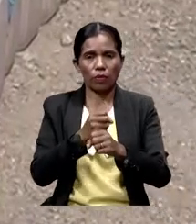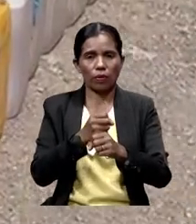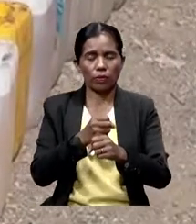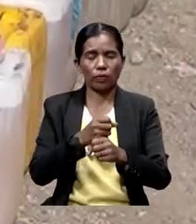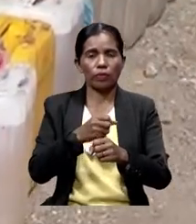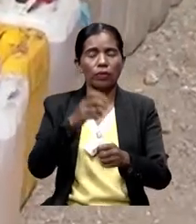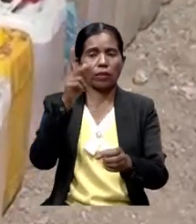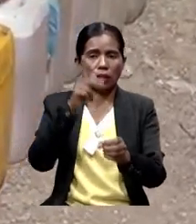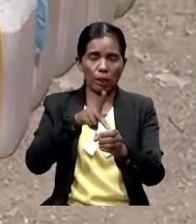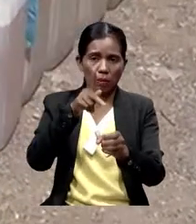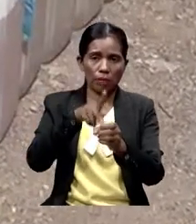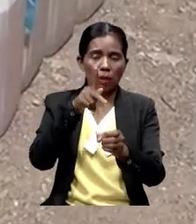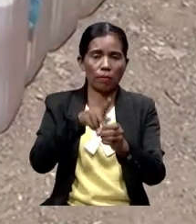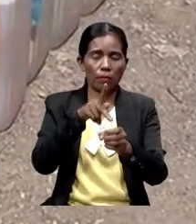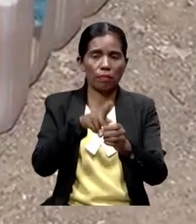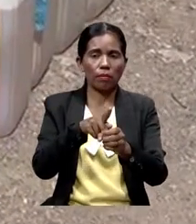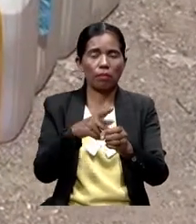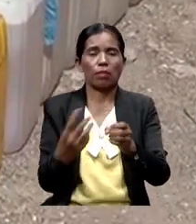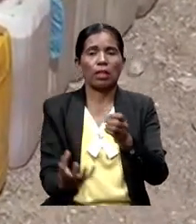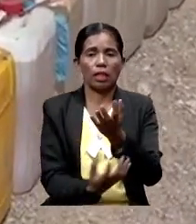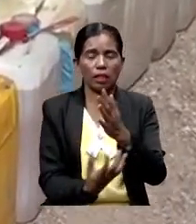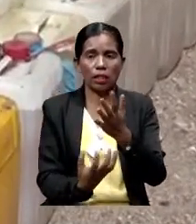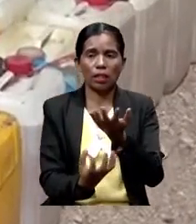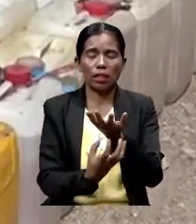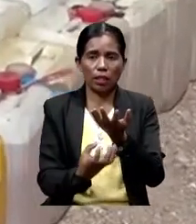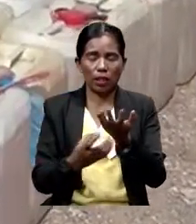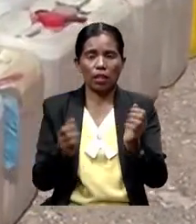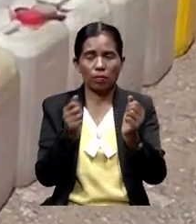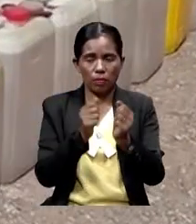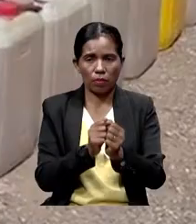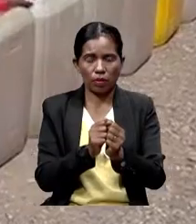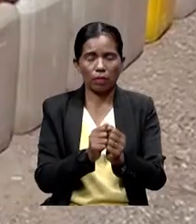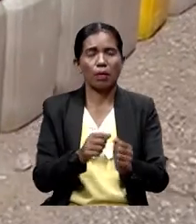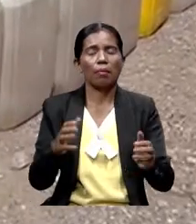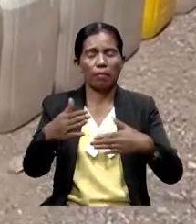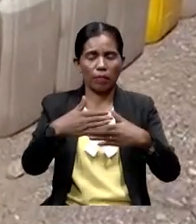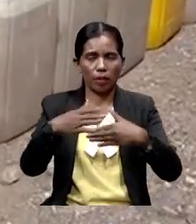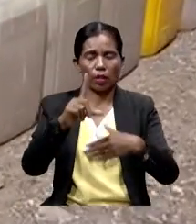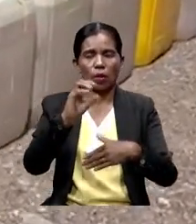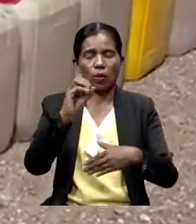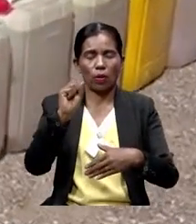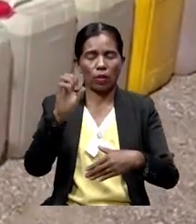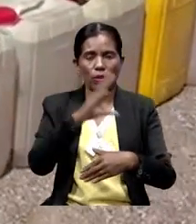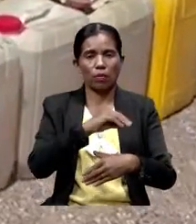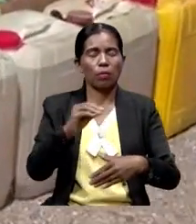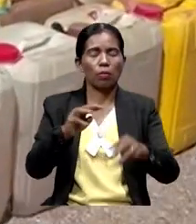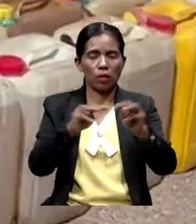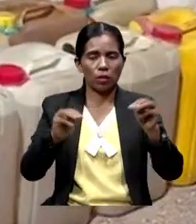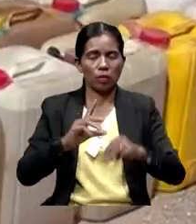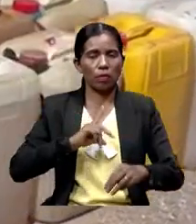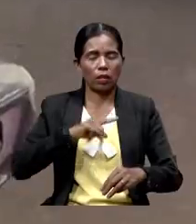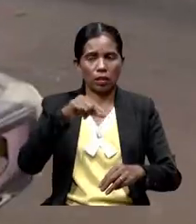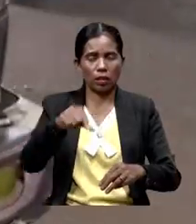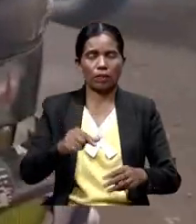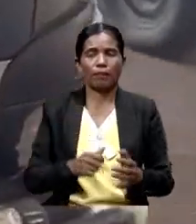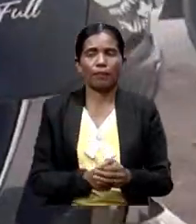jergen litro ruanulu, hamutuk atos rua nengnul resentolo, basic area lois, poster administrativo, maubara, município liksa, minerai